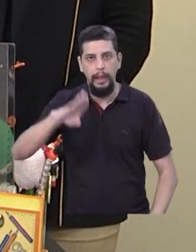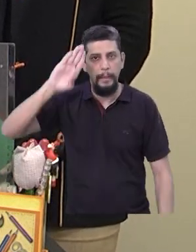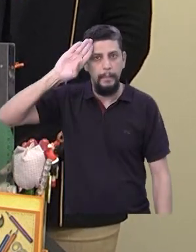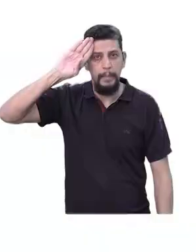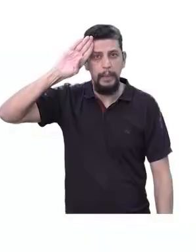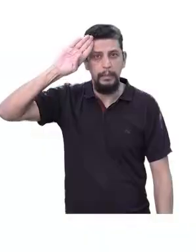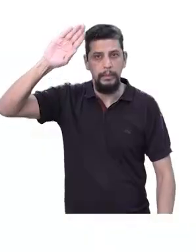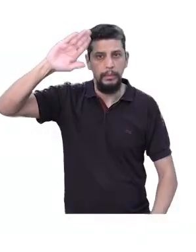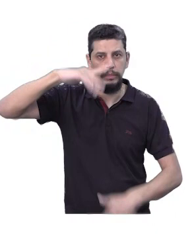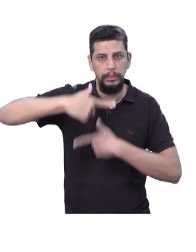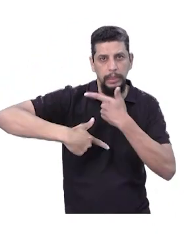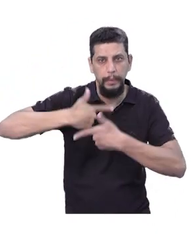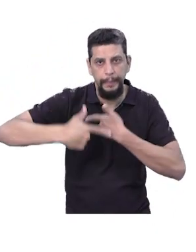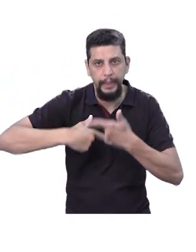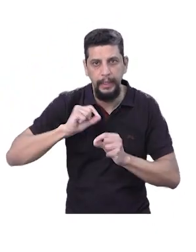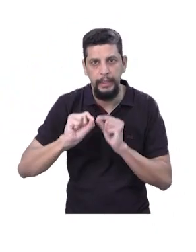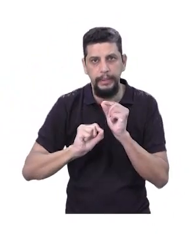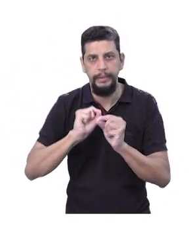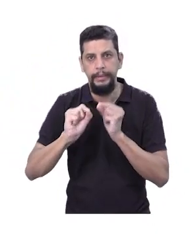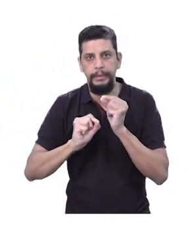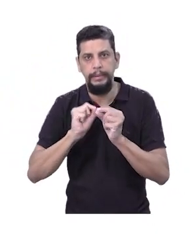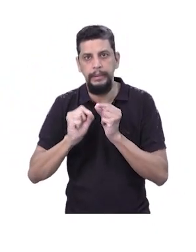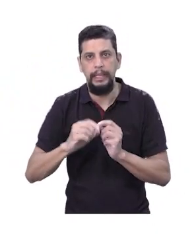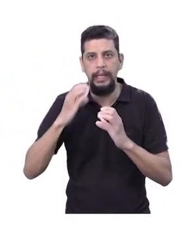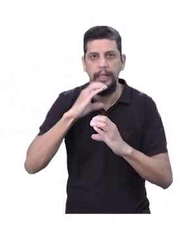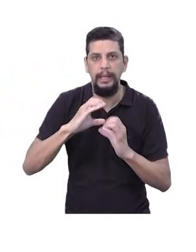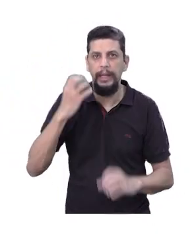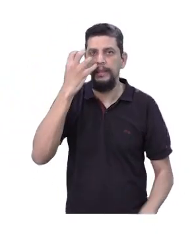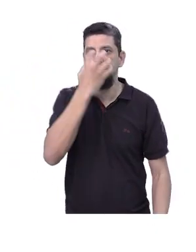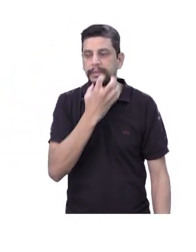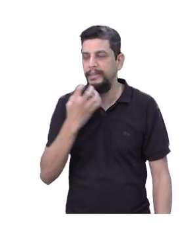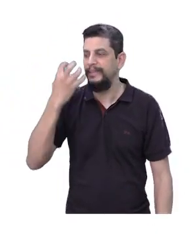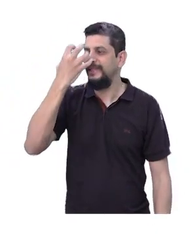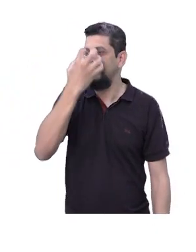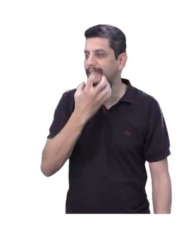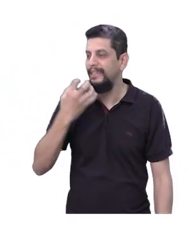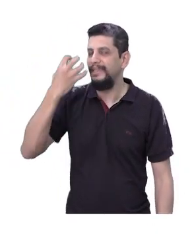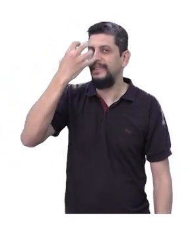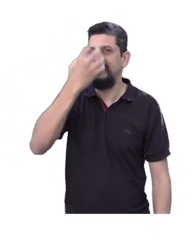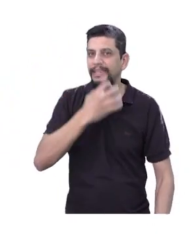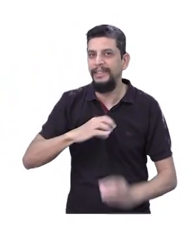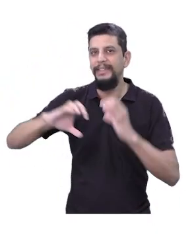A principal missão de Botura é a de cantar.